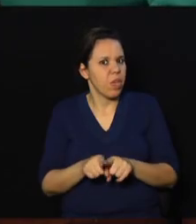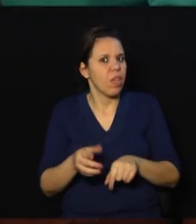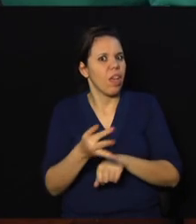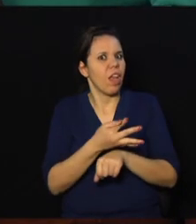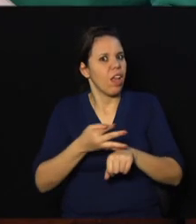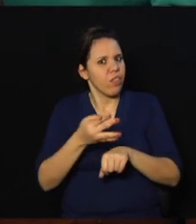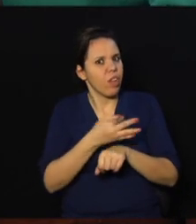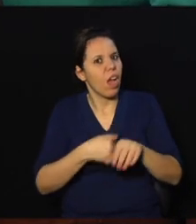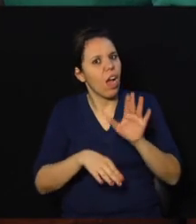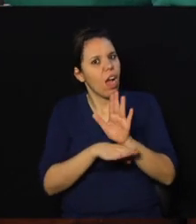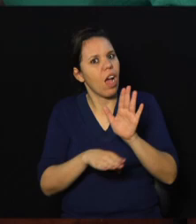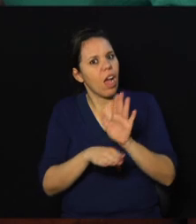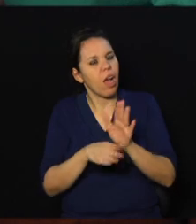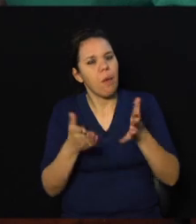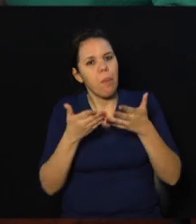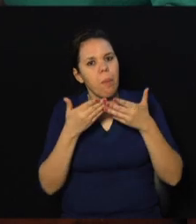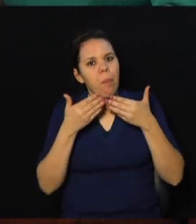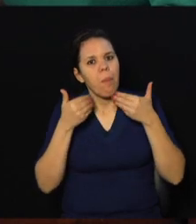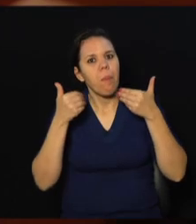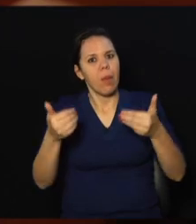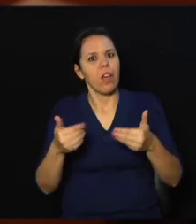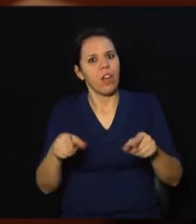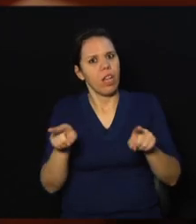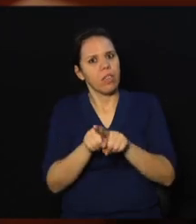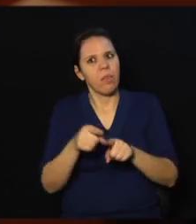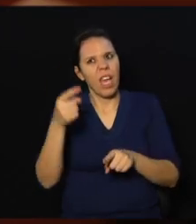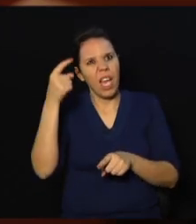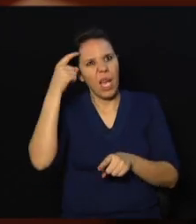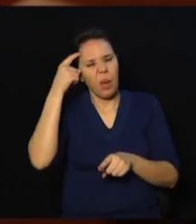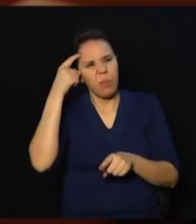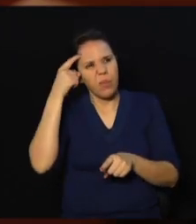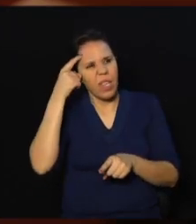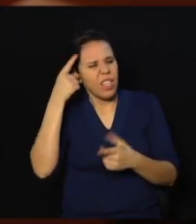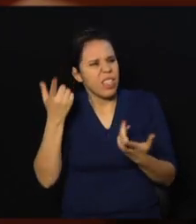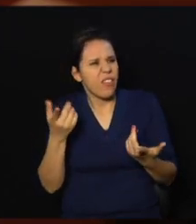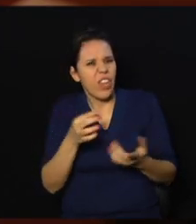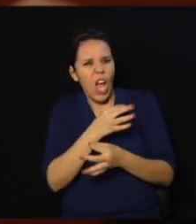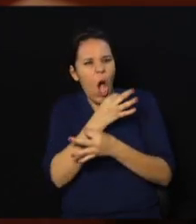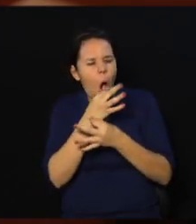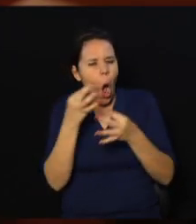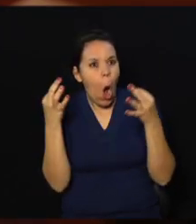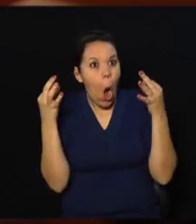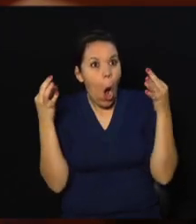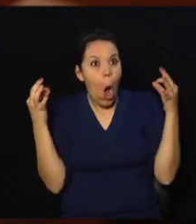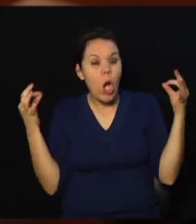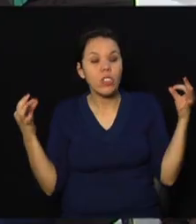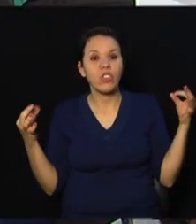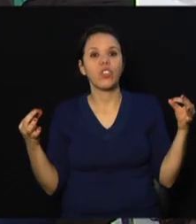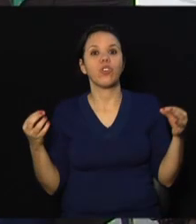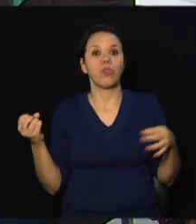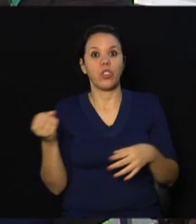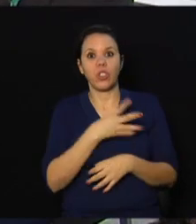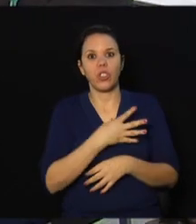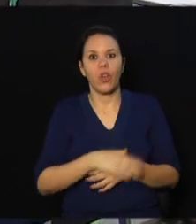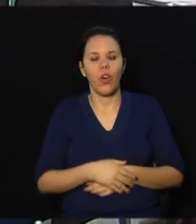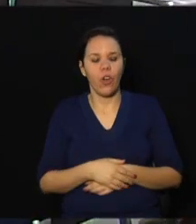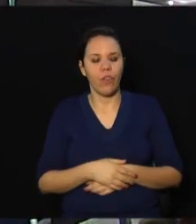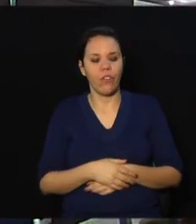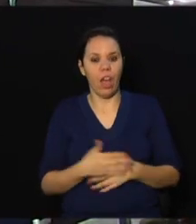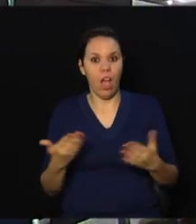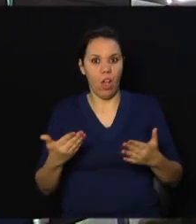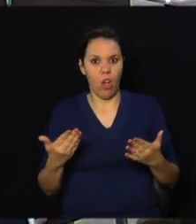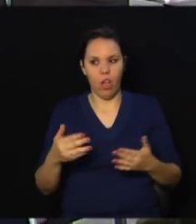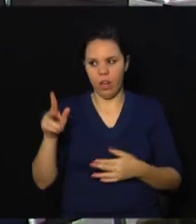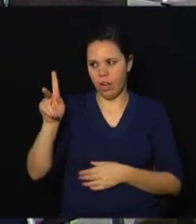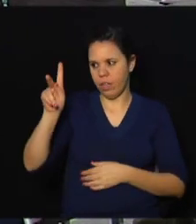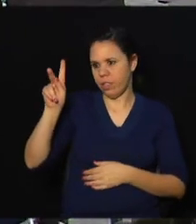férias ajudam a melhorar o rendimento. Tudo porque você renova as energias. O Kevin agora